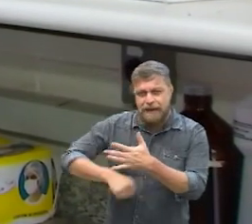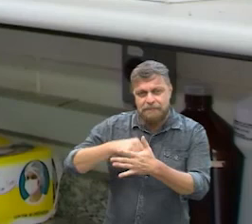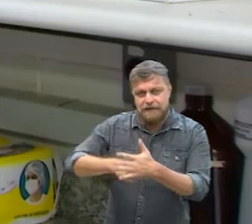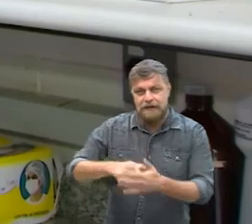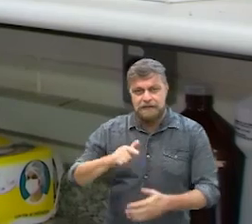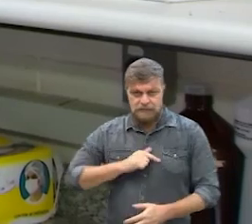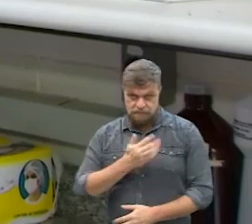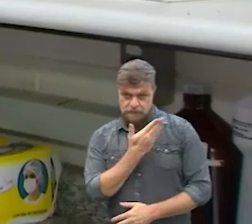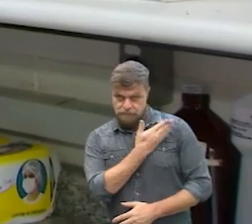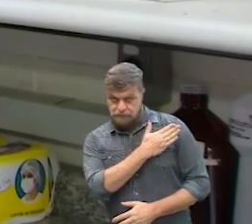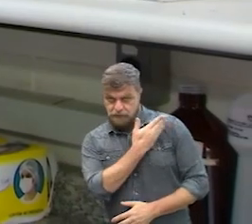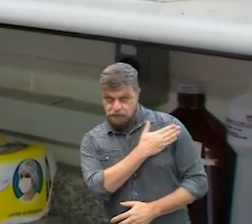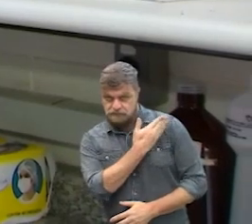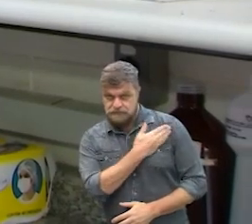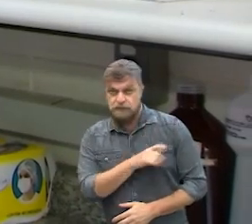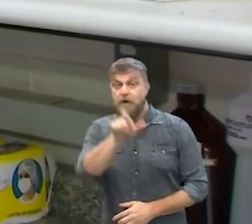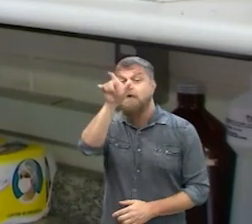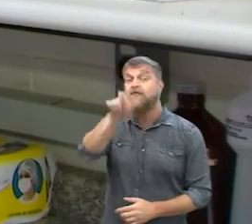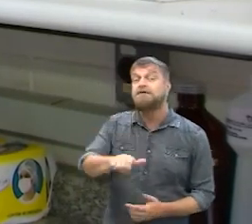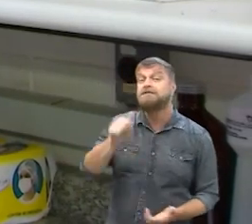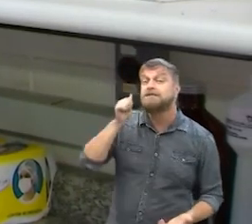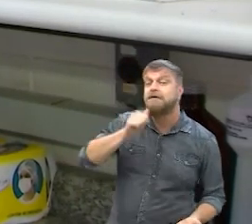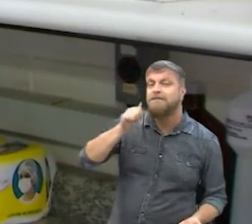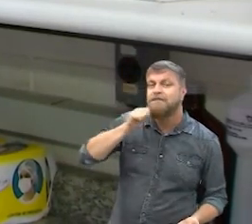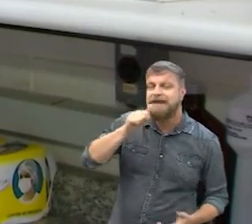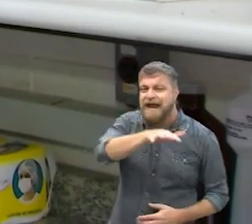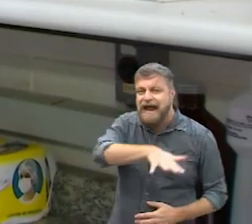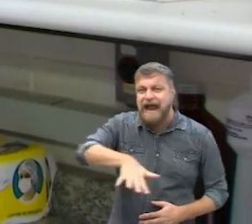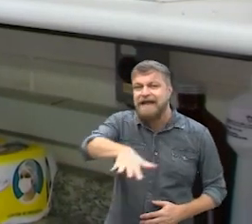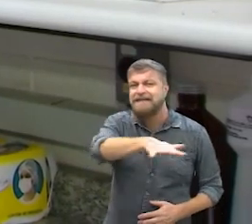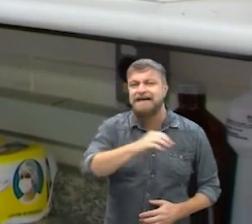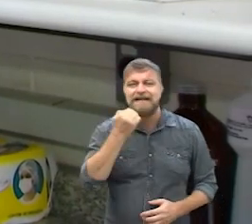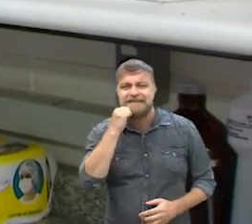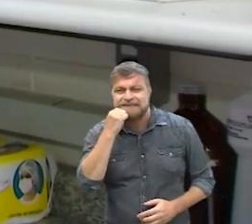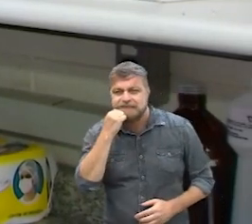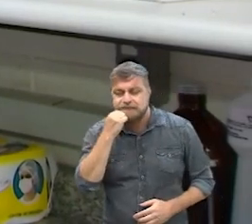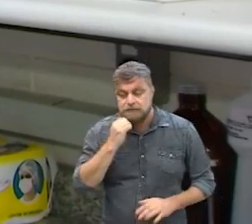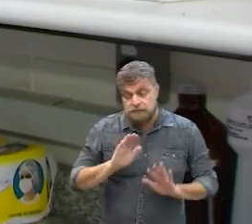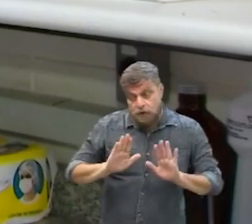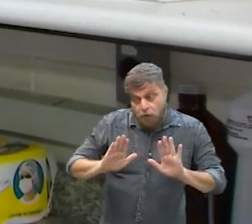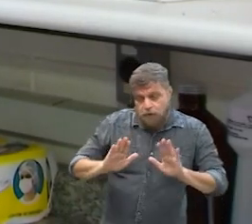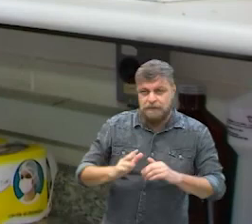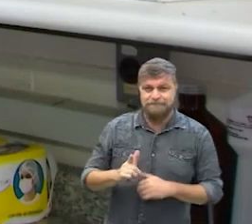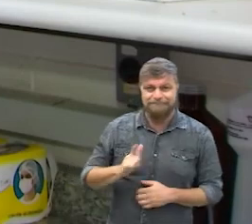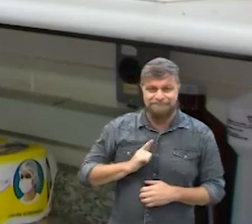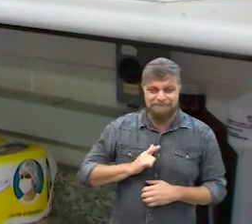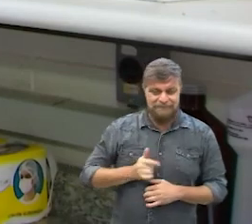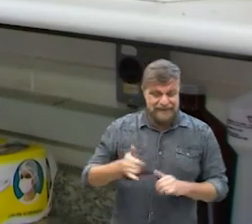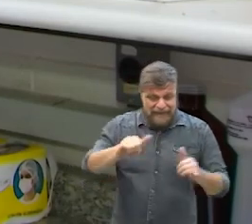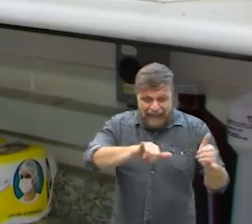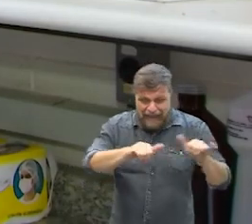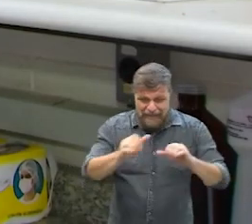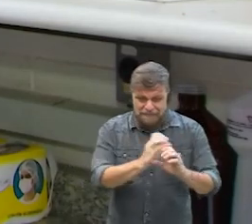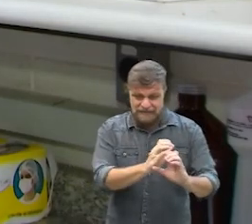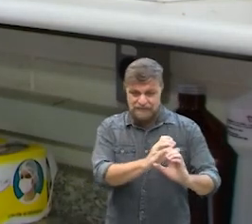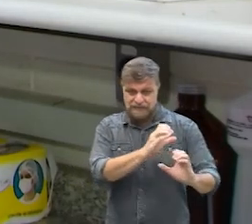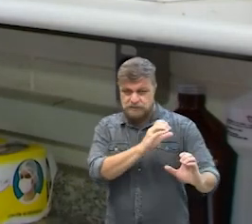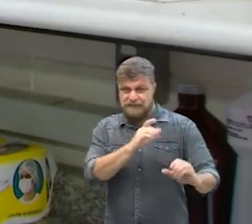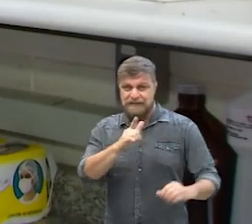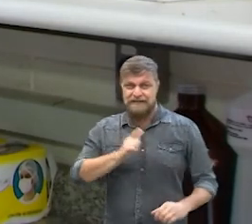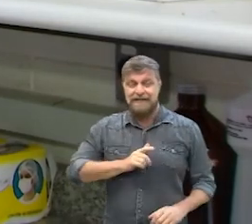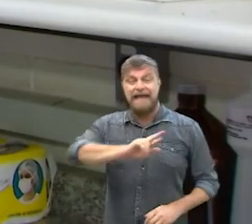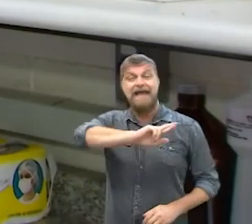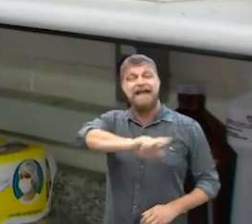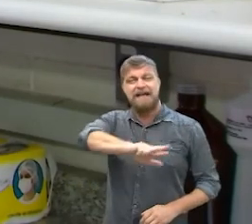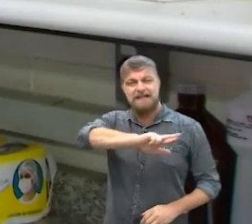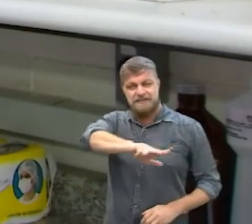certo preconceito com relação ao fato de você ser mulher nessa área? Olha, a engenharia química, ela é particularmente